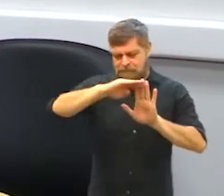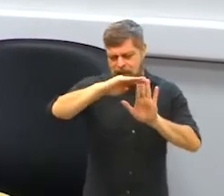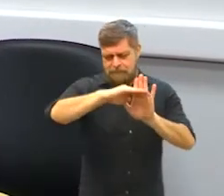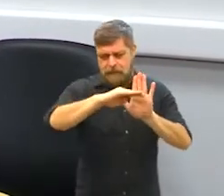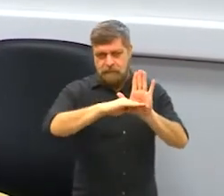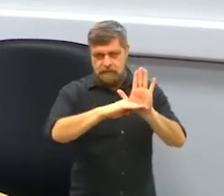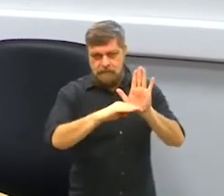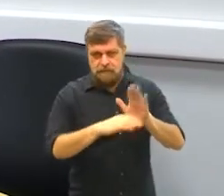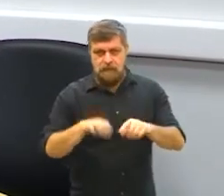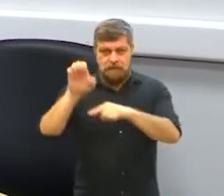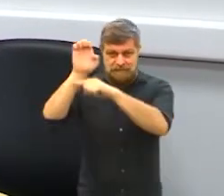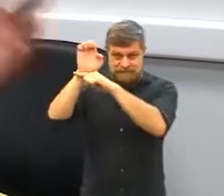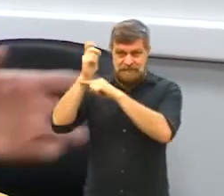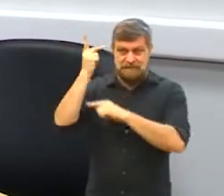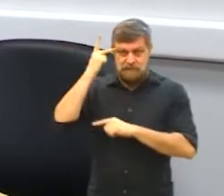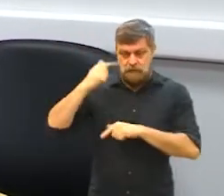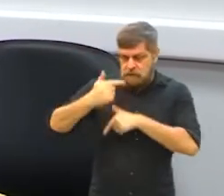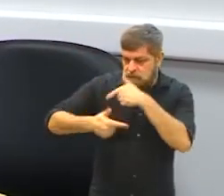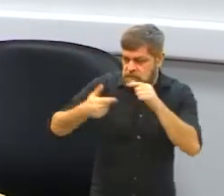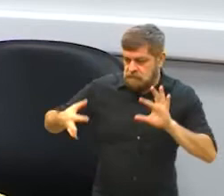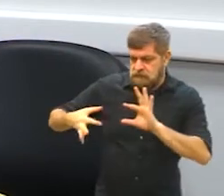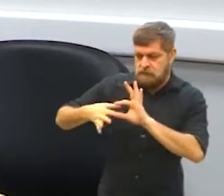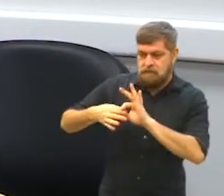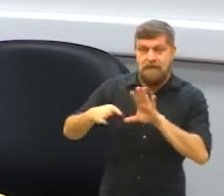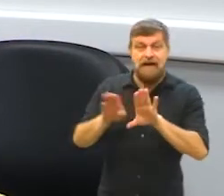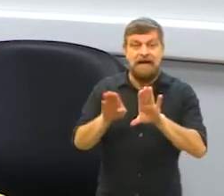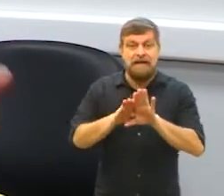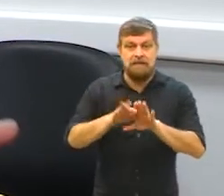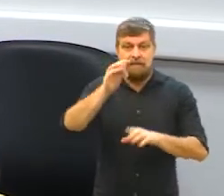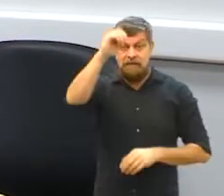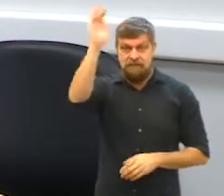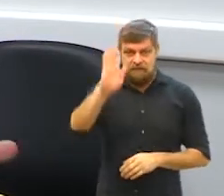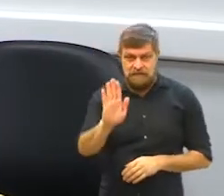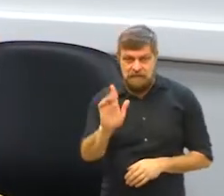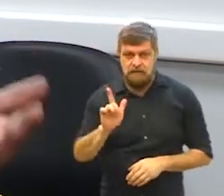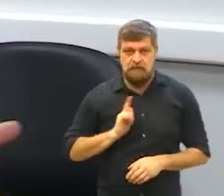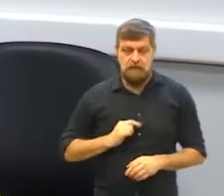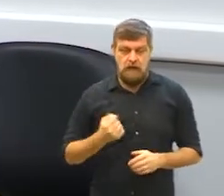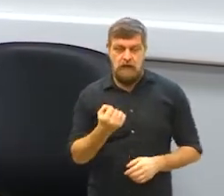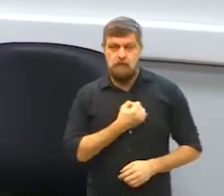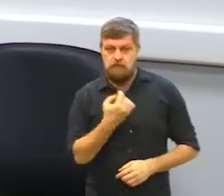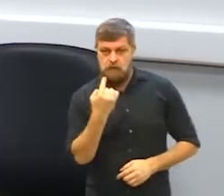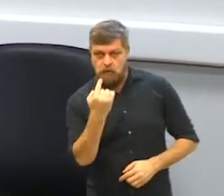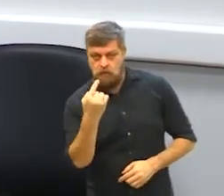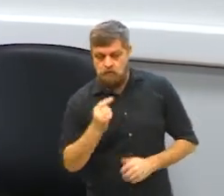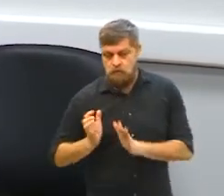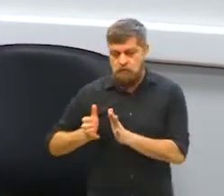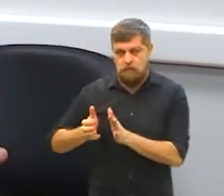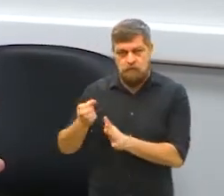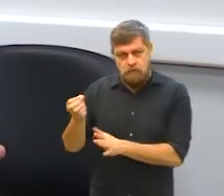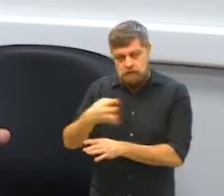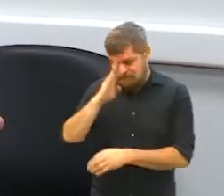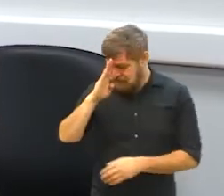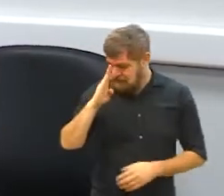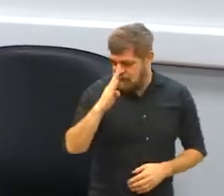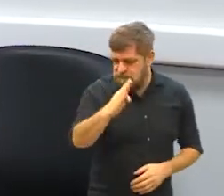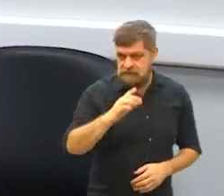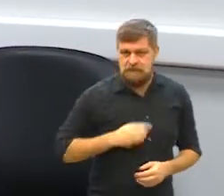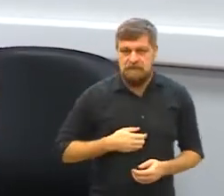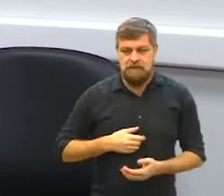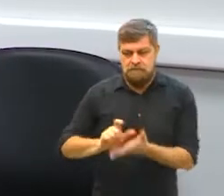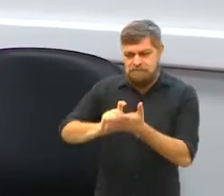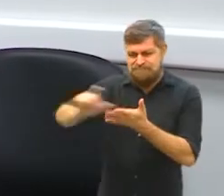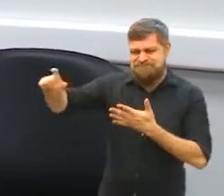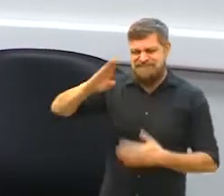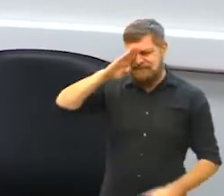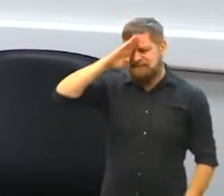inclusive várias faltas em níveis estaduais que todo mundo trabalha junto e também nível Nacional por exemplo a falta número um que a prioridade do partido hoje